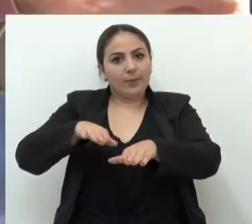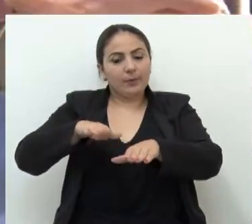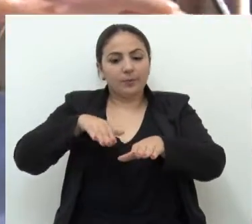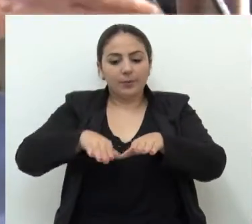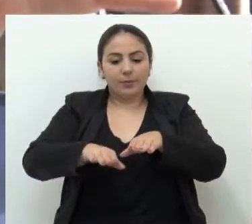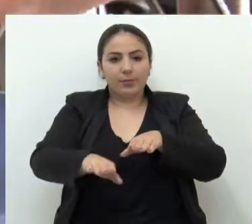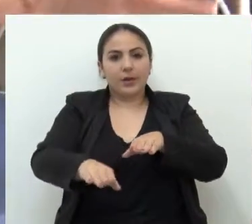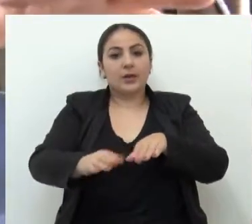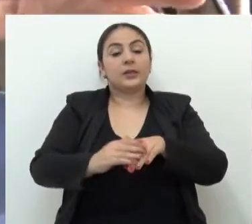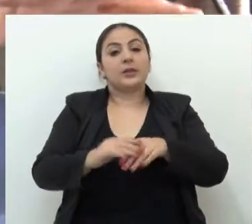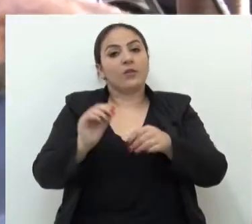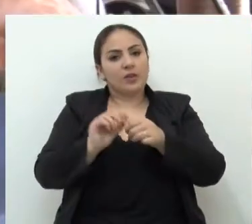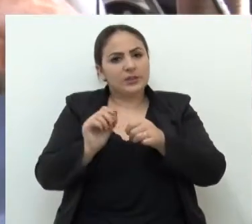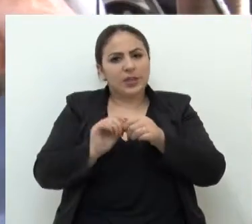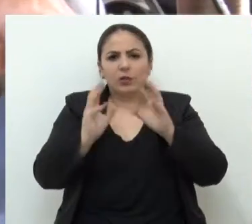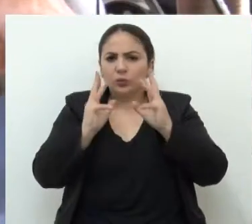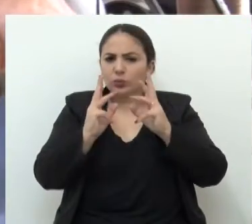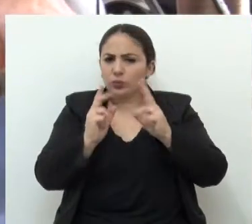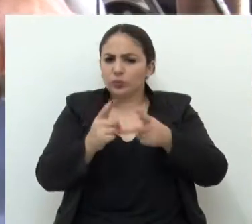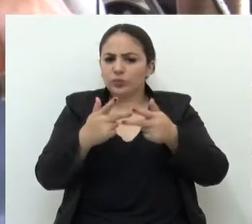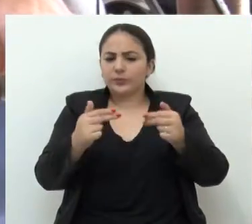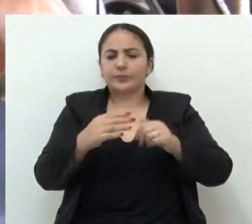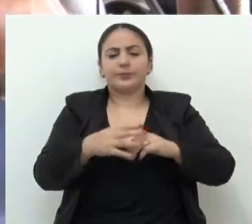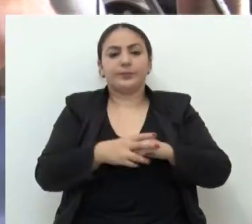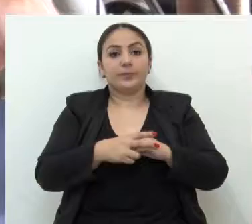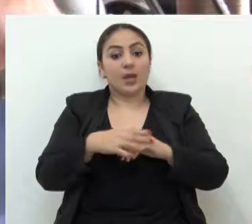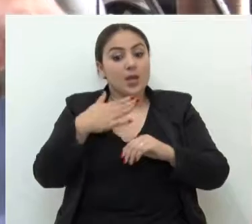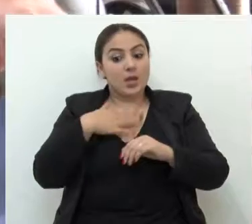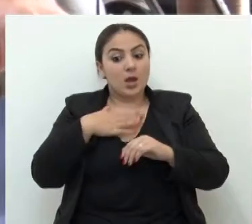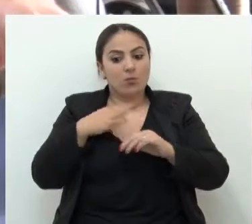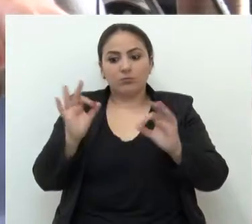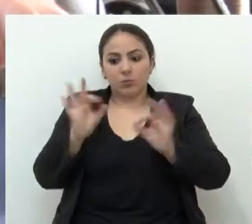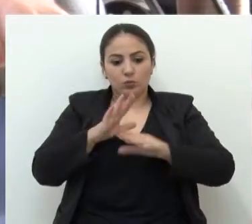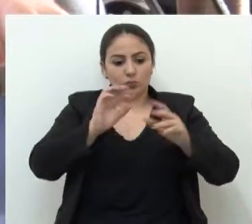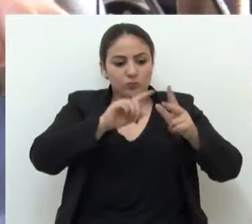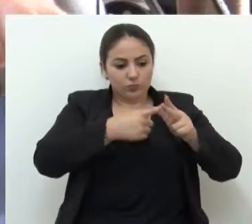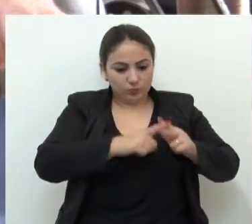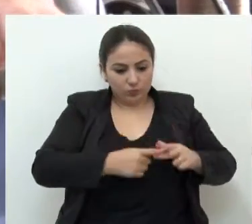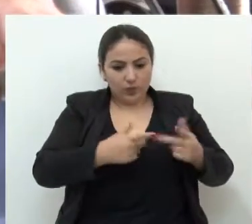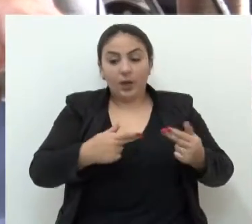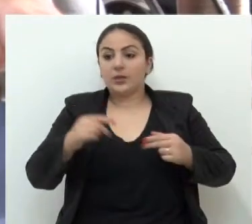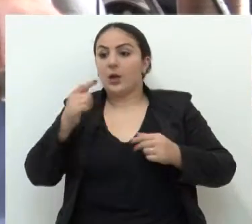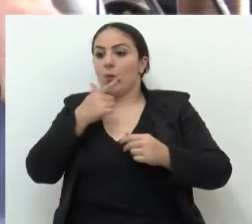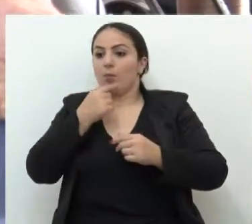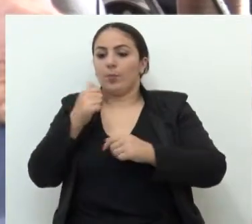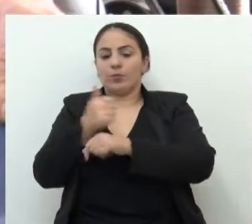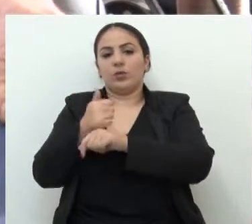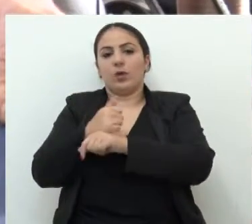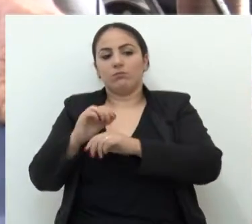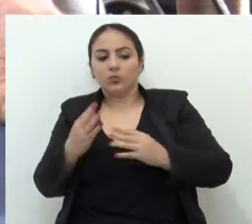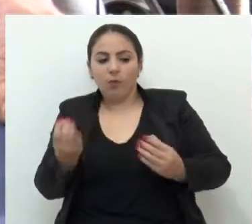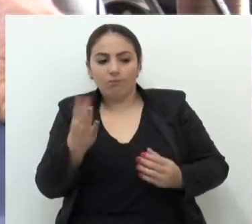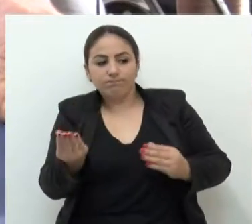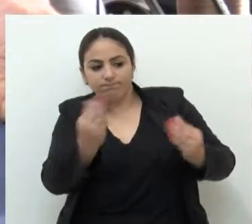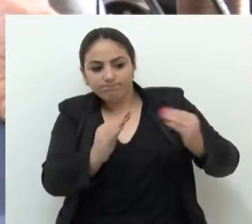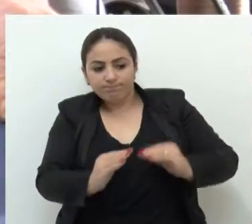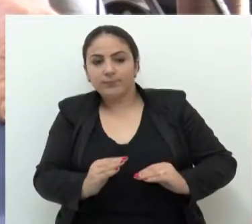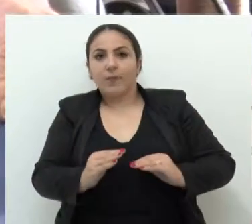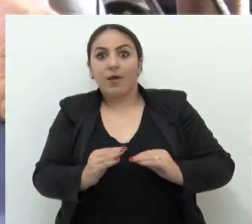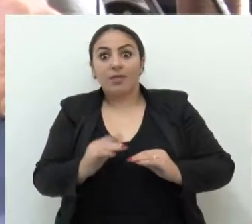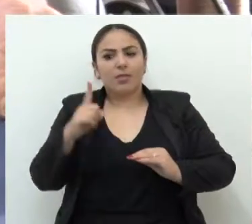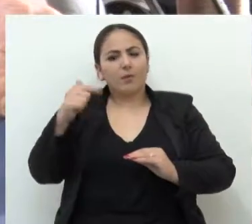as capas, faziam montador e cortador, costurador e tal, mas eu deixava pronto para eles. E aí, com o tempo,